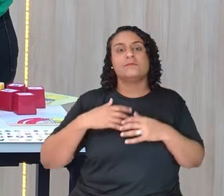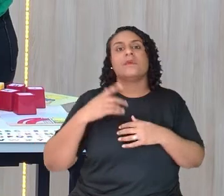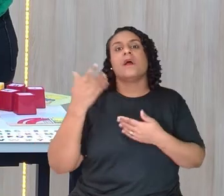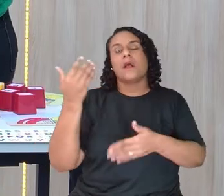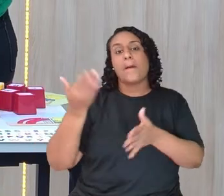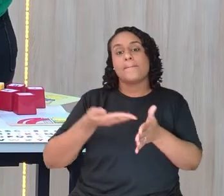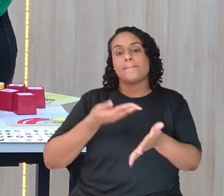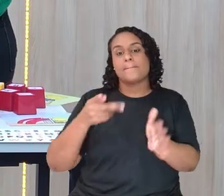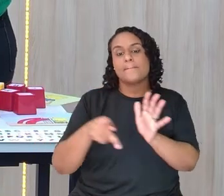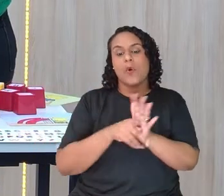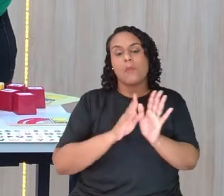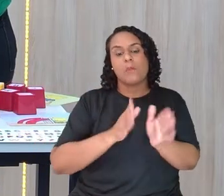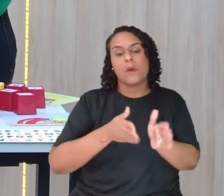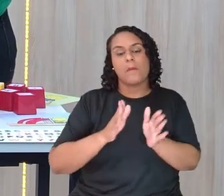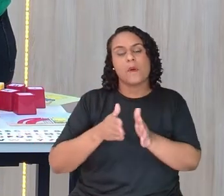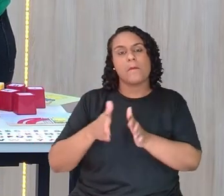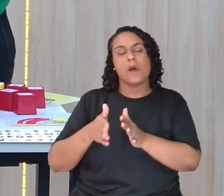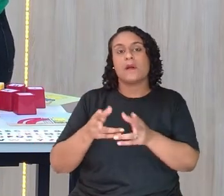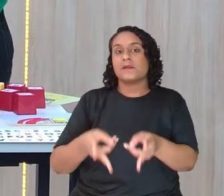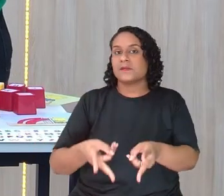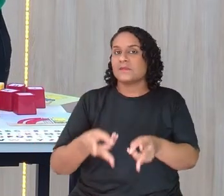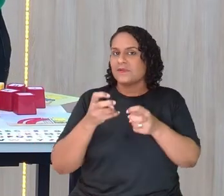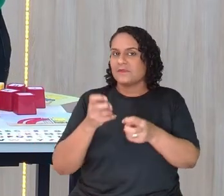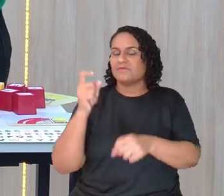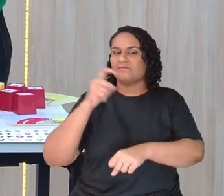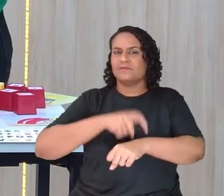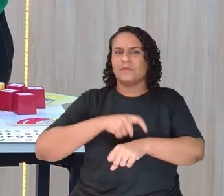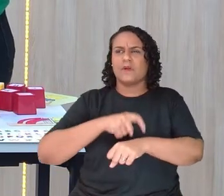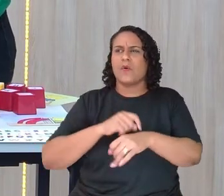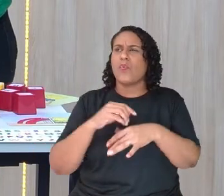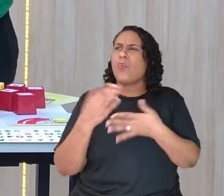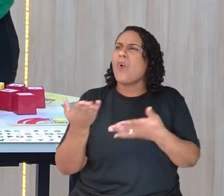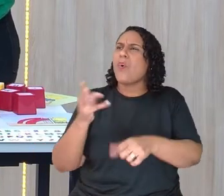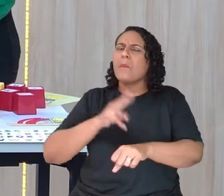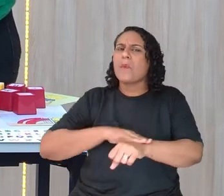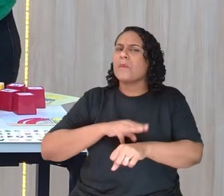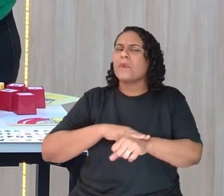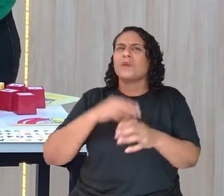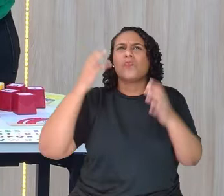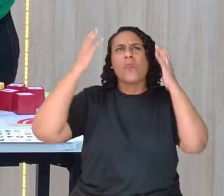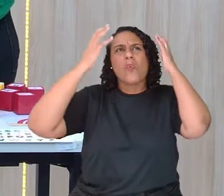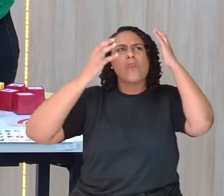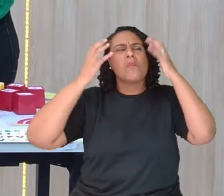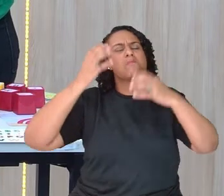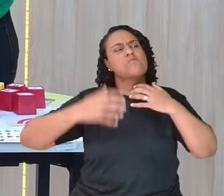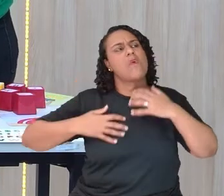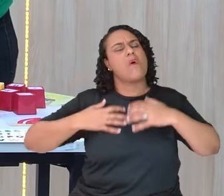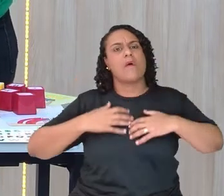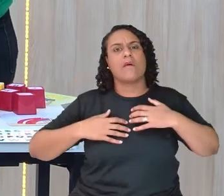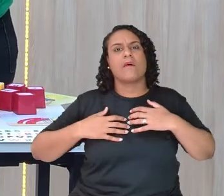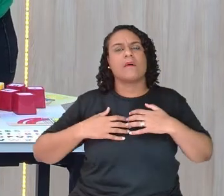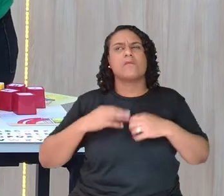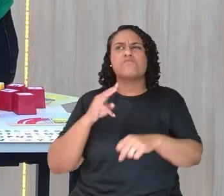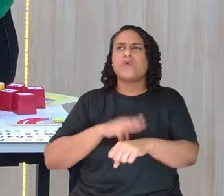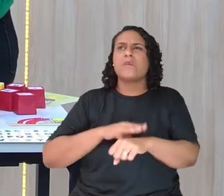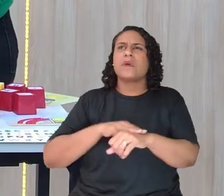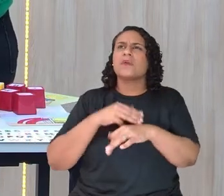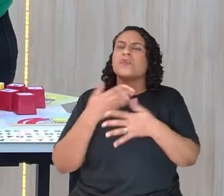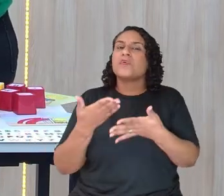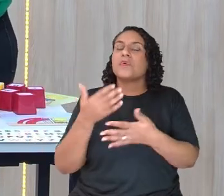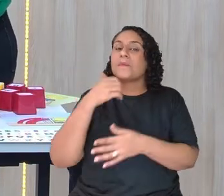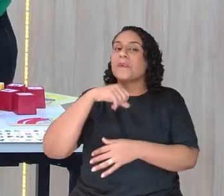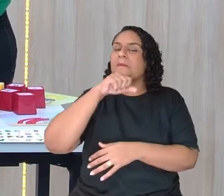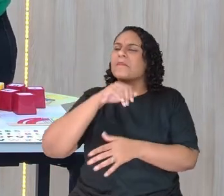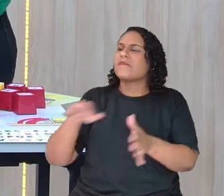de uma sequência, essa orientação. Que momento eu tomo um banho? Qual é o meu momento que eu vou, que a minha mãe vai